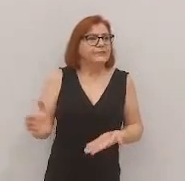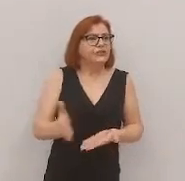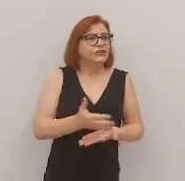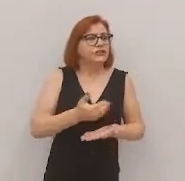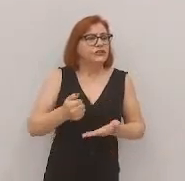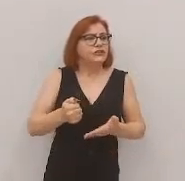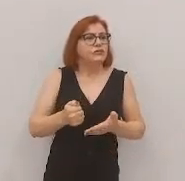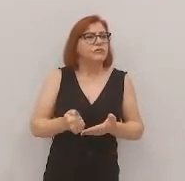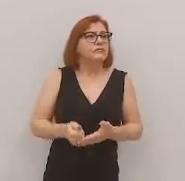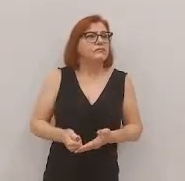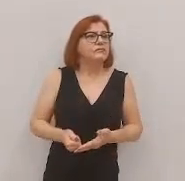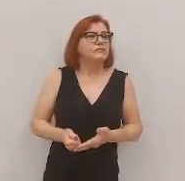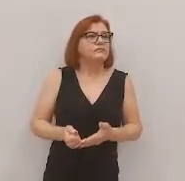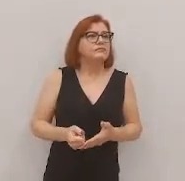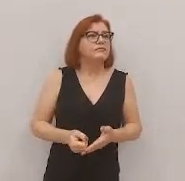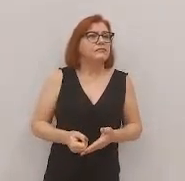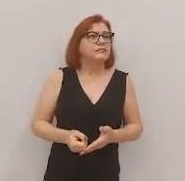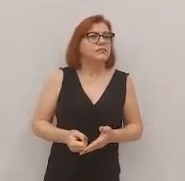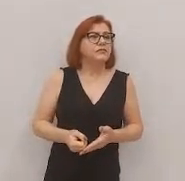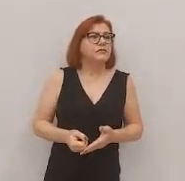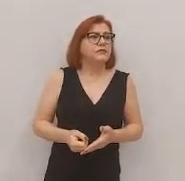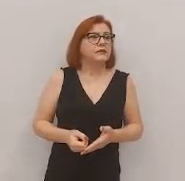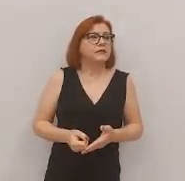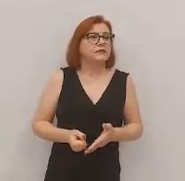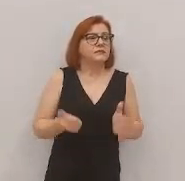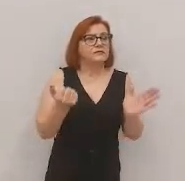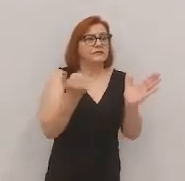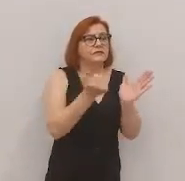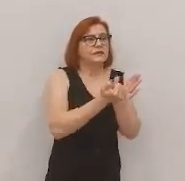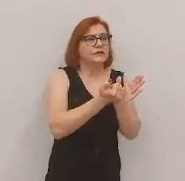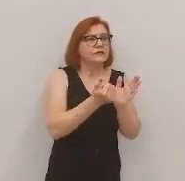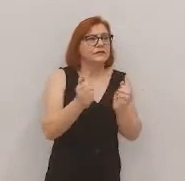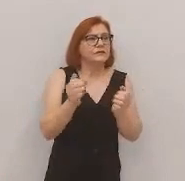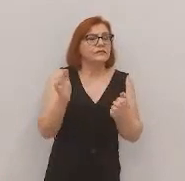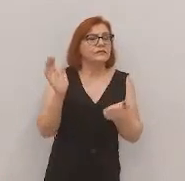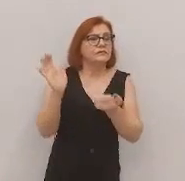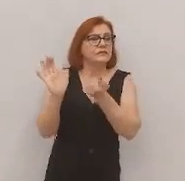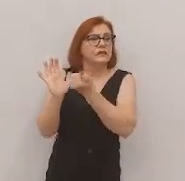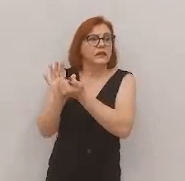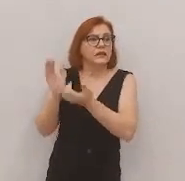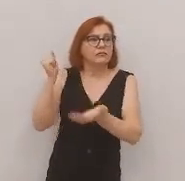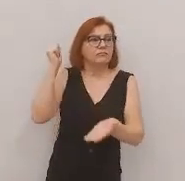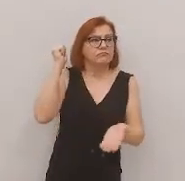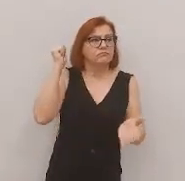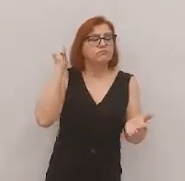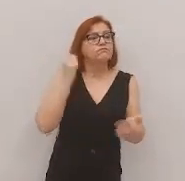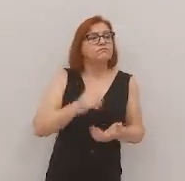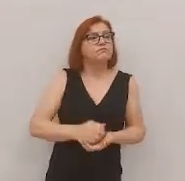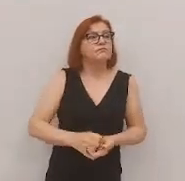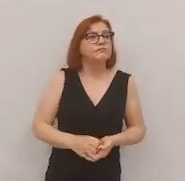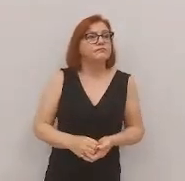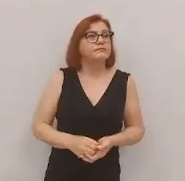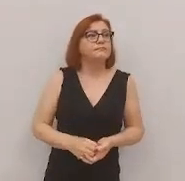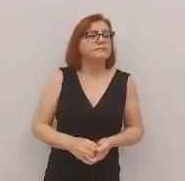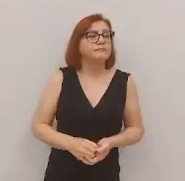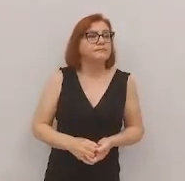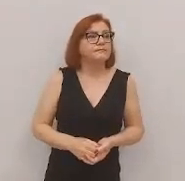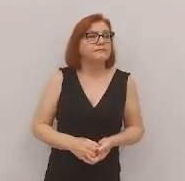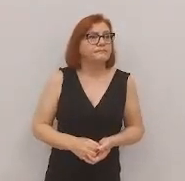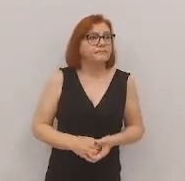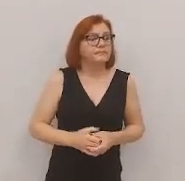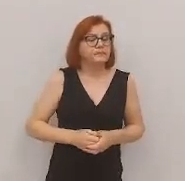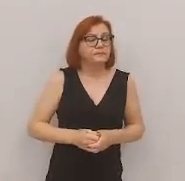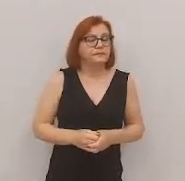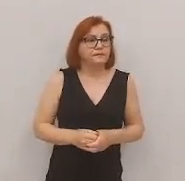e atirou do meio de nós, cravando-a na cruz. Na